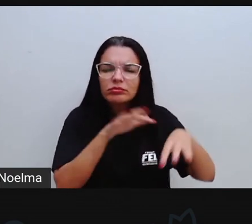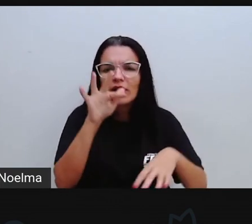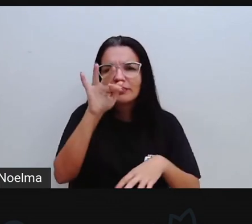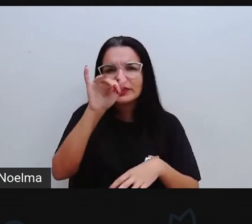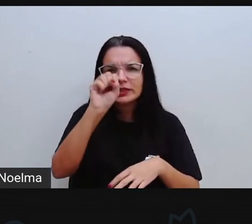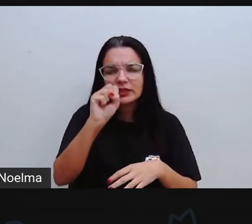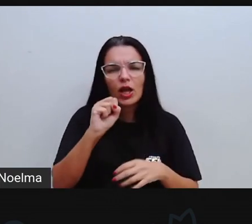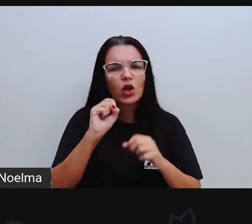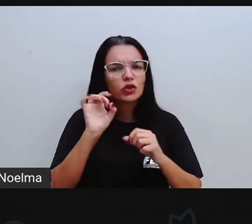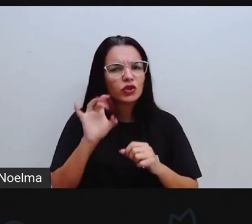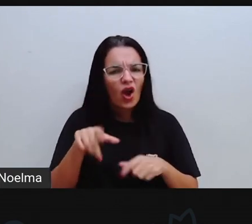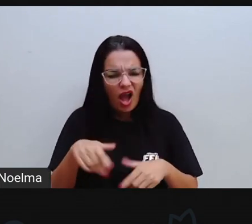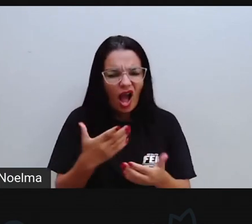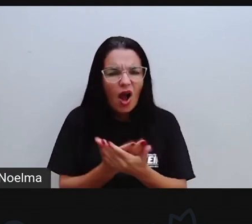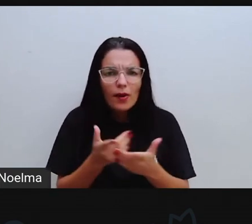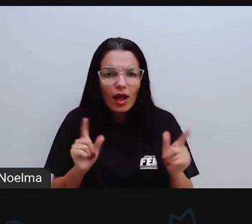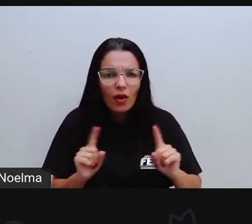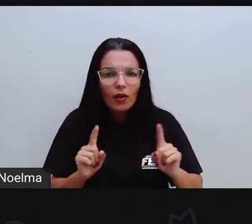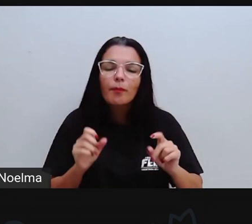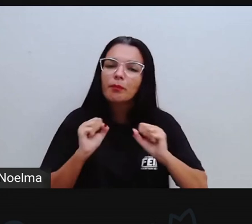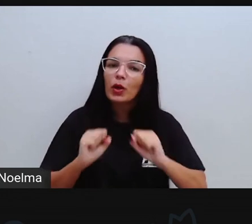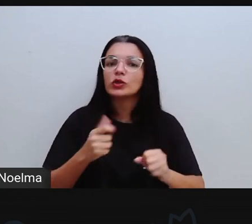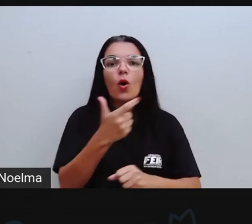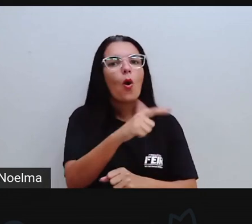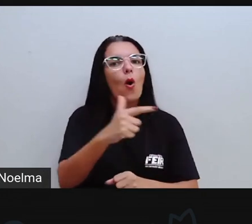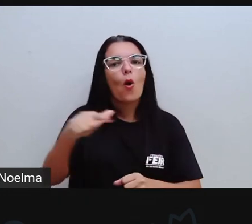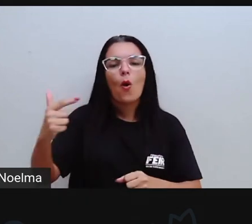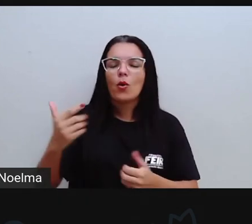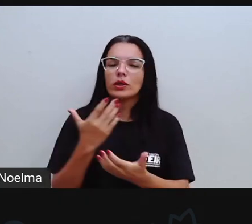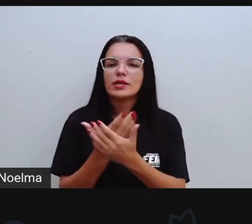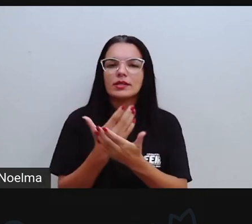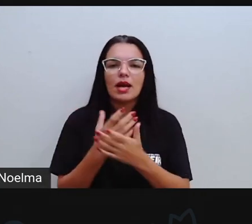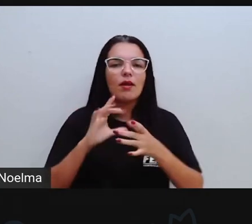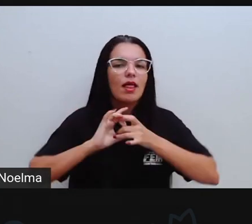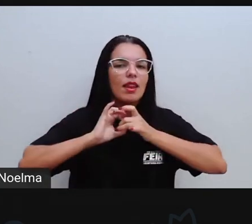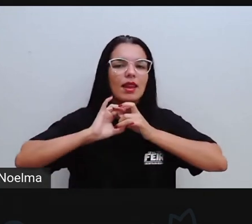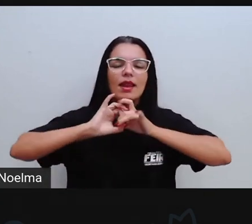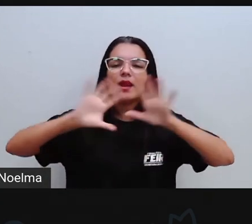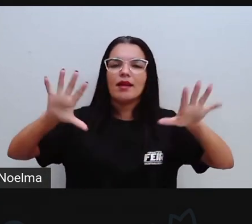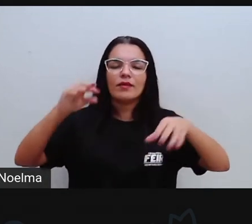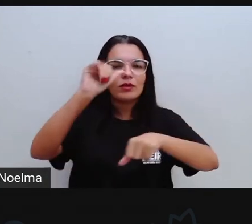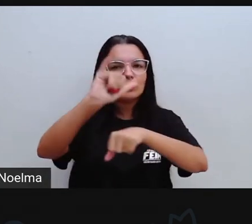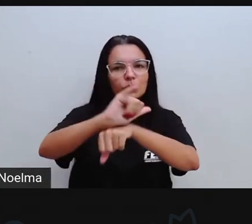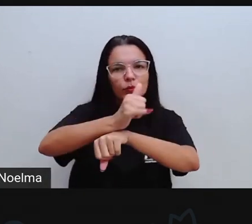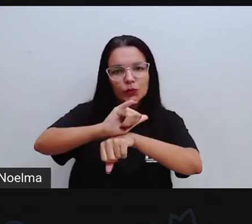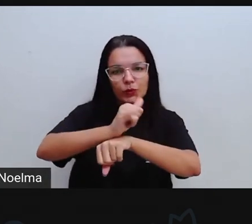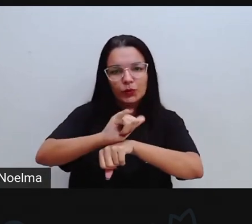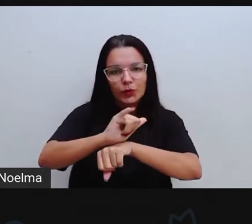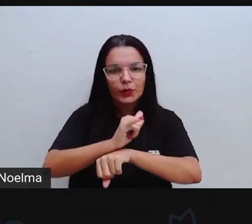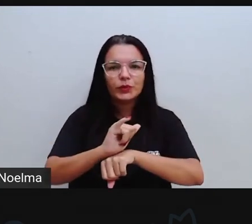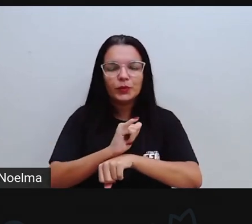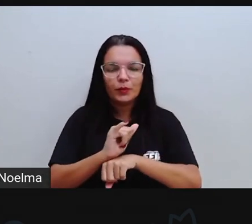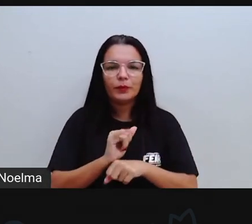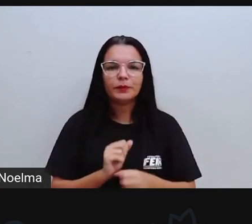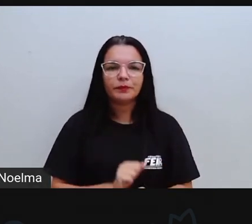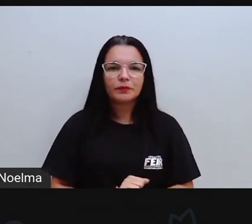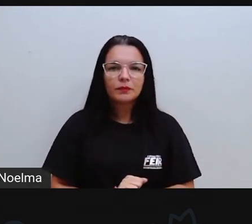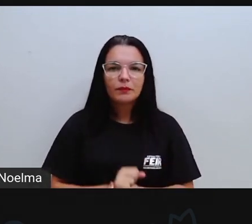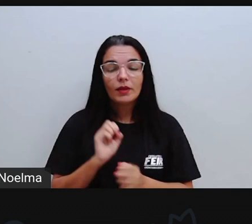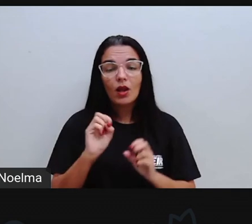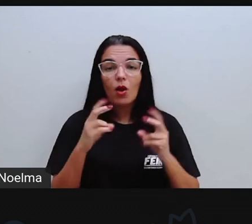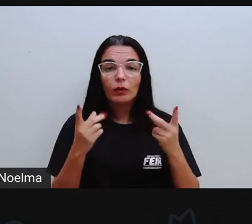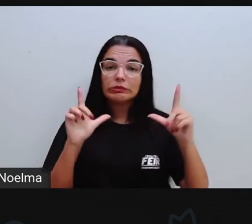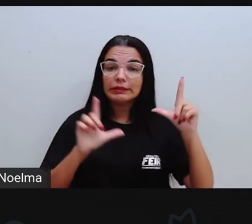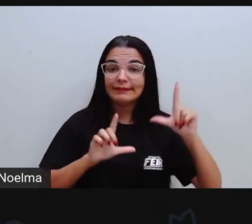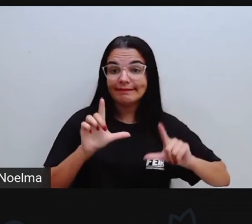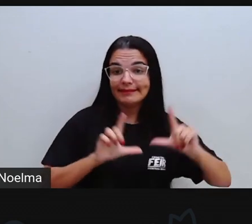Não somente essa aula, mas todas as aulas que já foram passadas aqui para vocês através da TV, certo? Todas